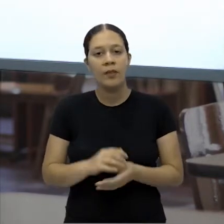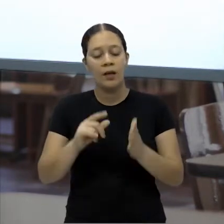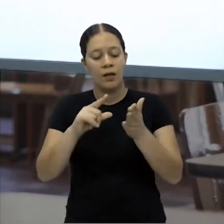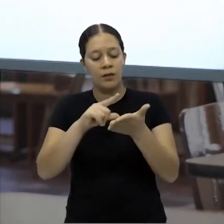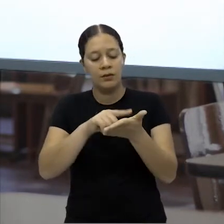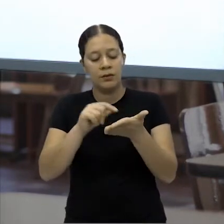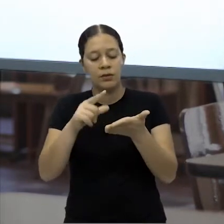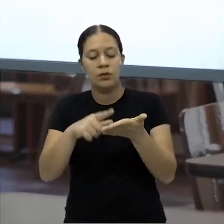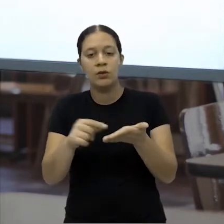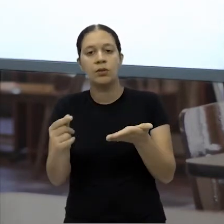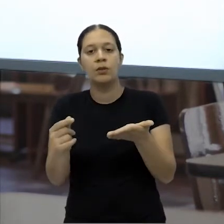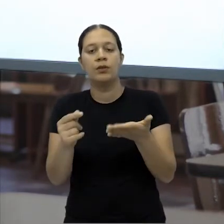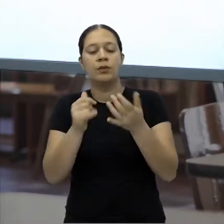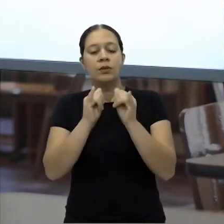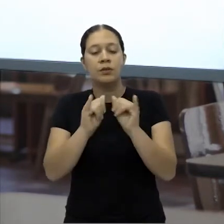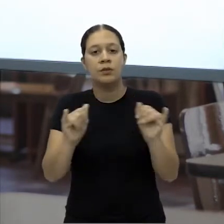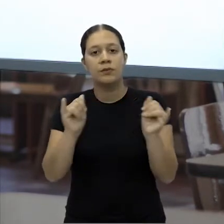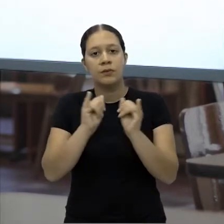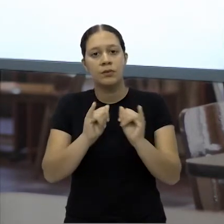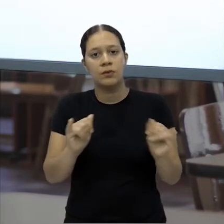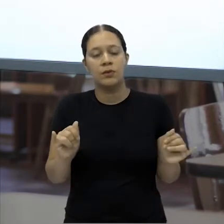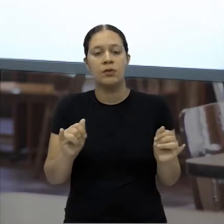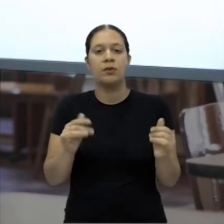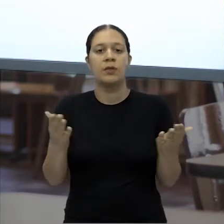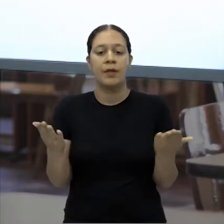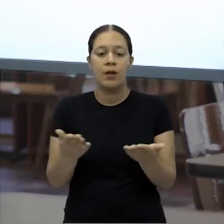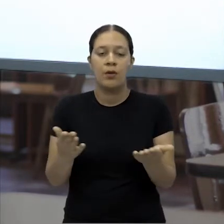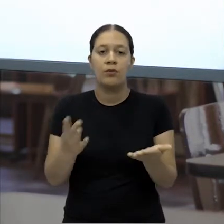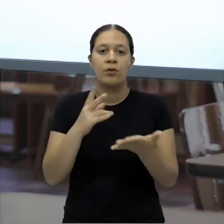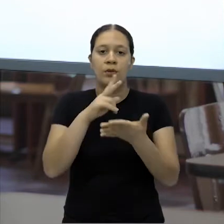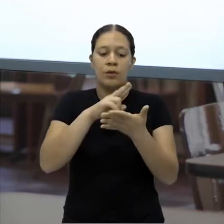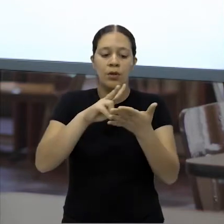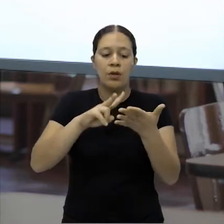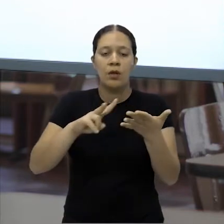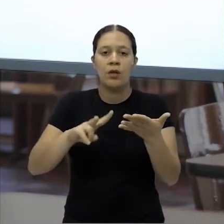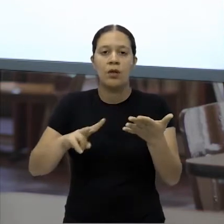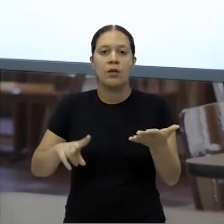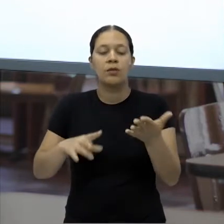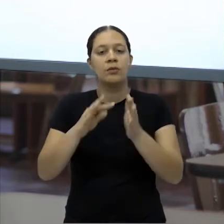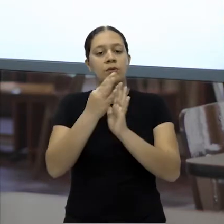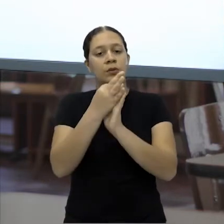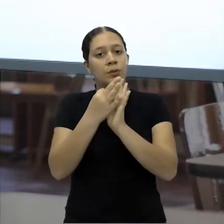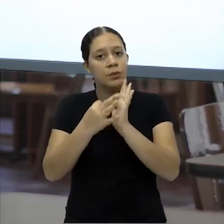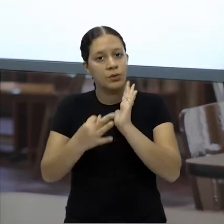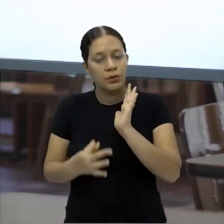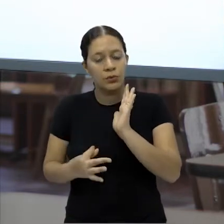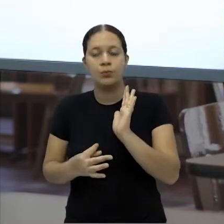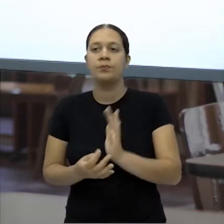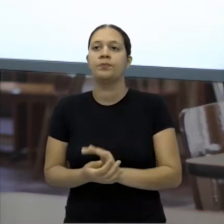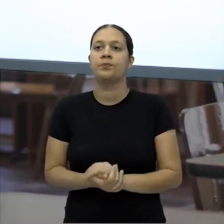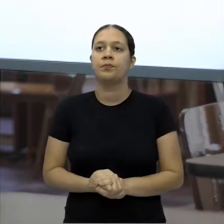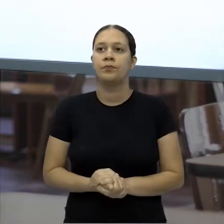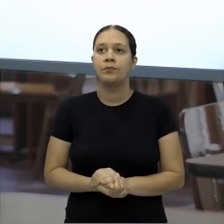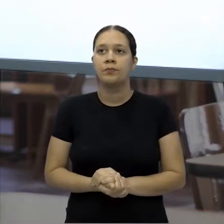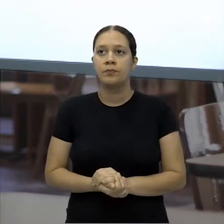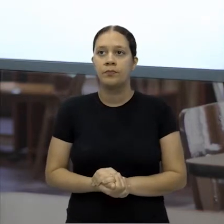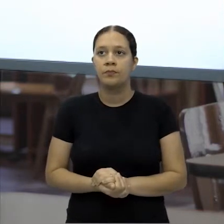Artigo de divulgação científica é o gênero que nós estamos vendo. Vamos ler um texto sobre letramento digital, sobre gêneros digitais,